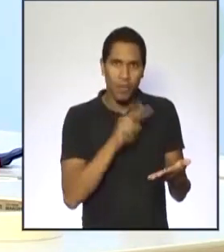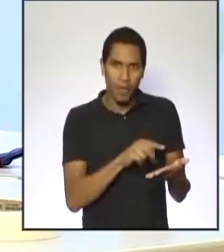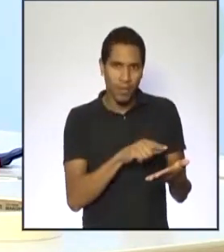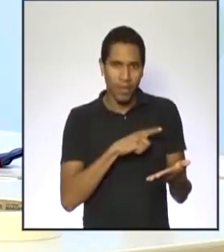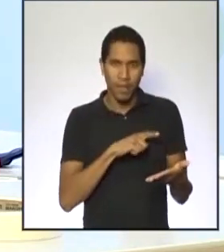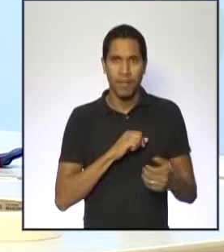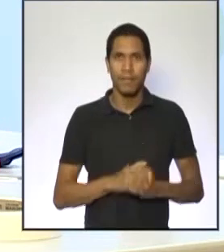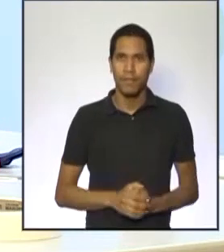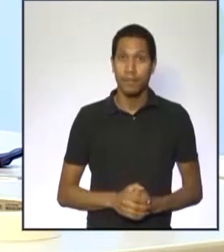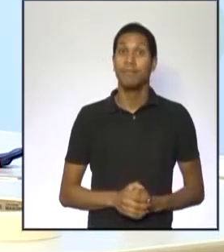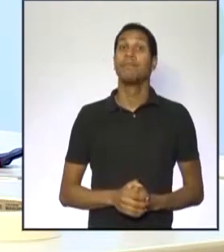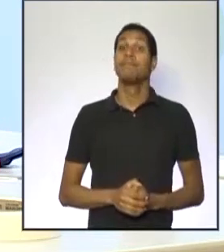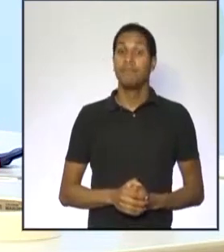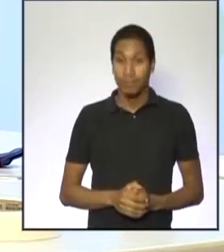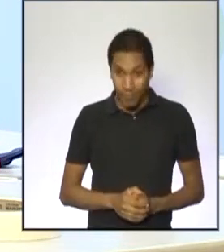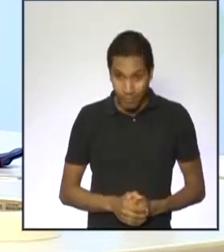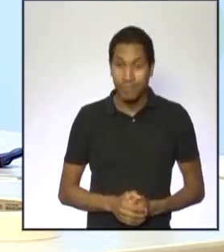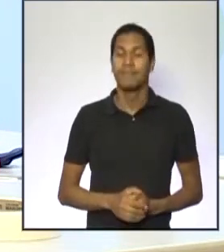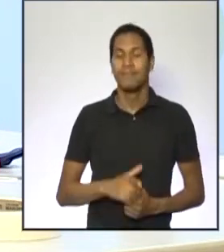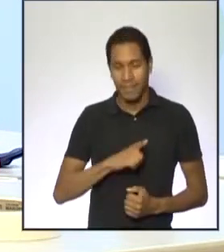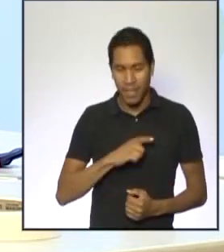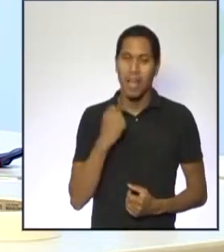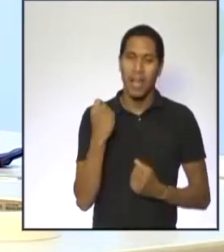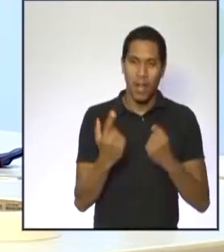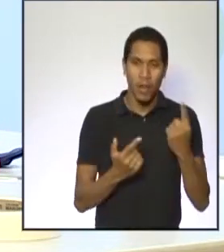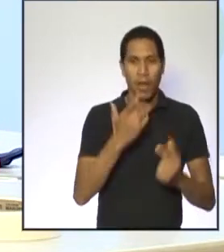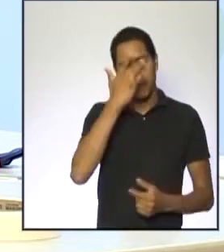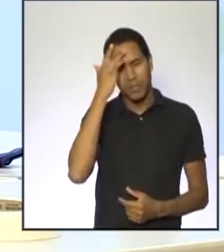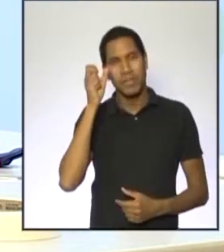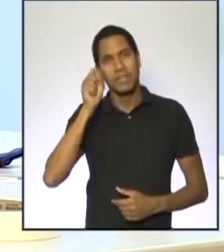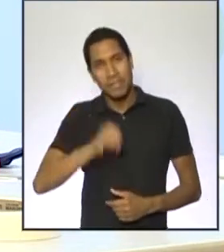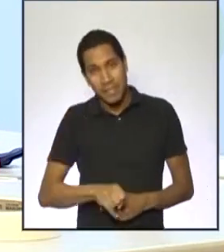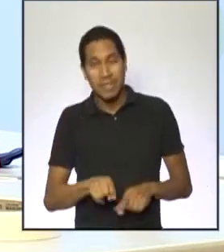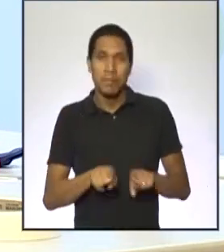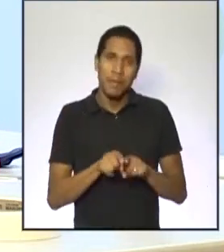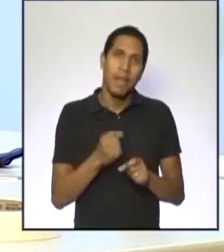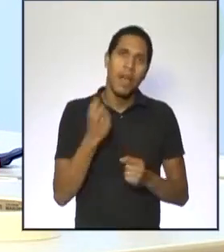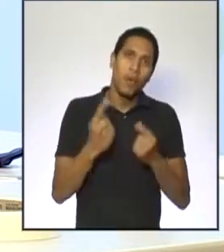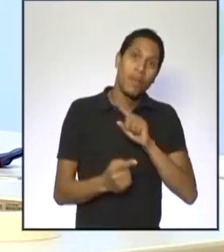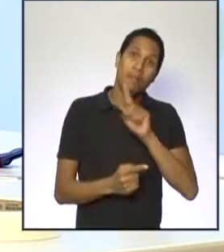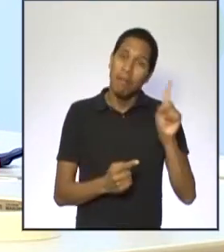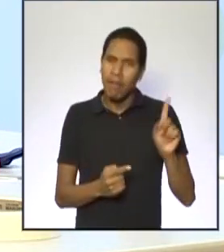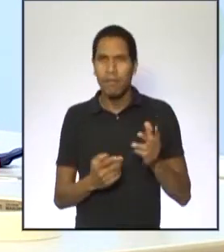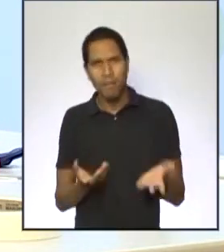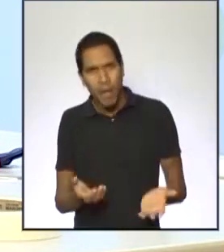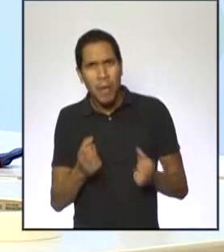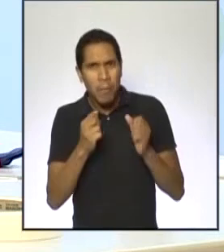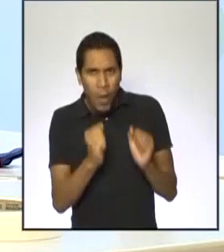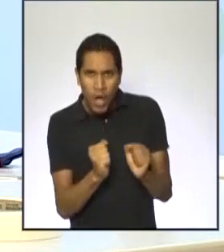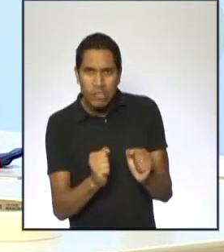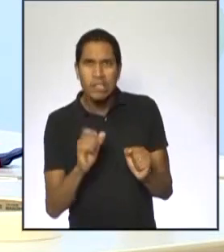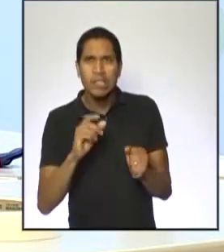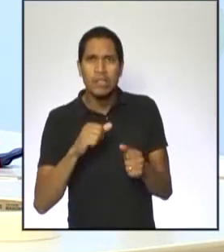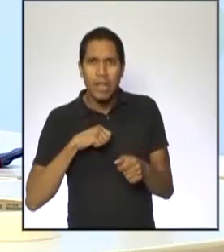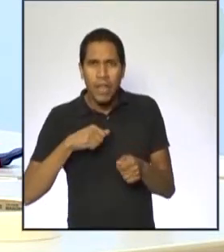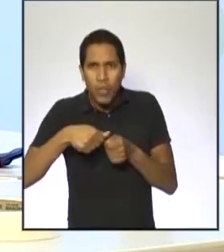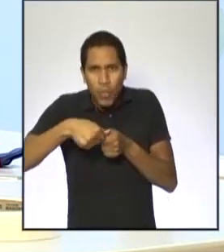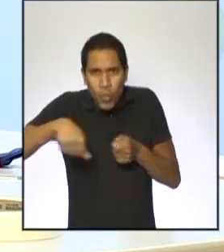Ah, muita gente sim, muita gente não. Pode grudar com durex, professora? Pode.